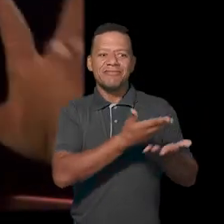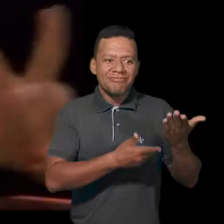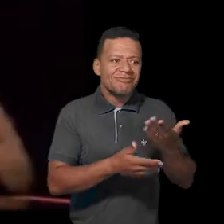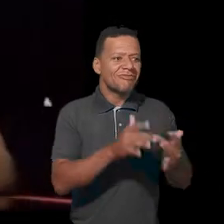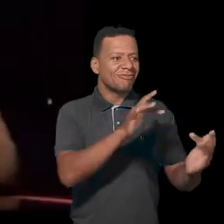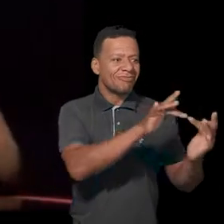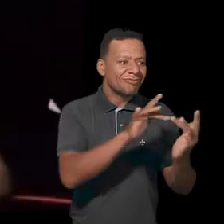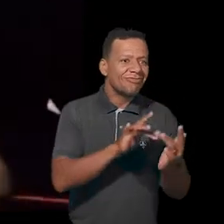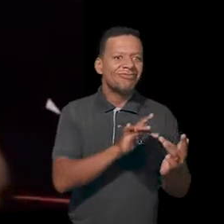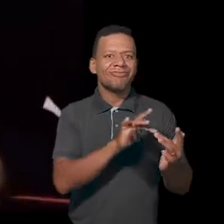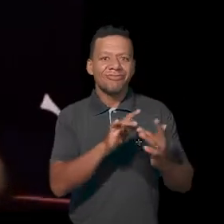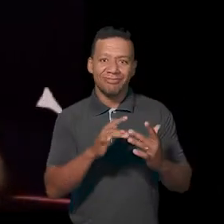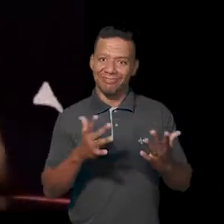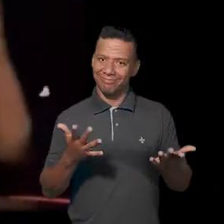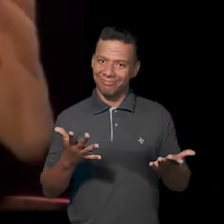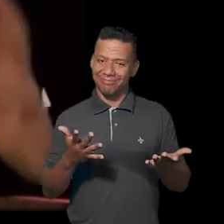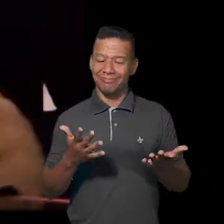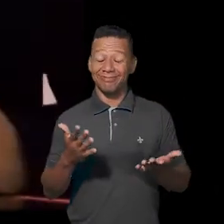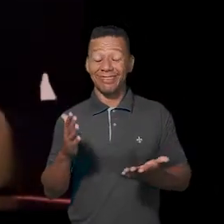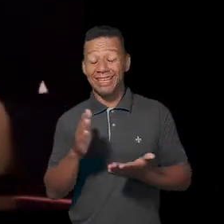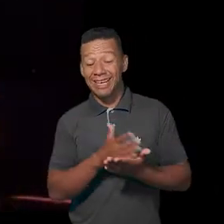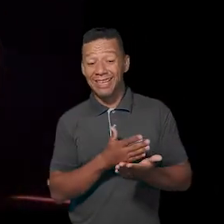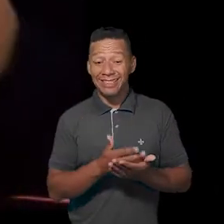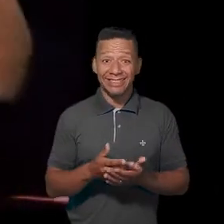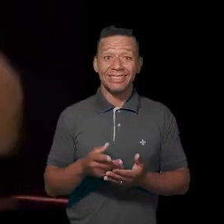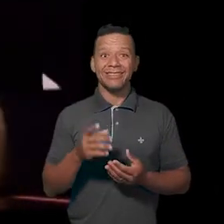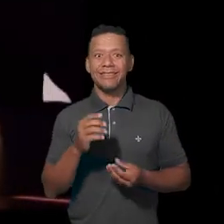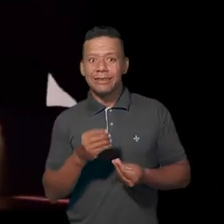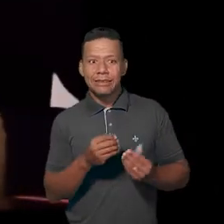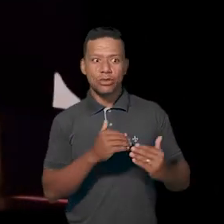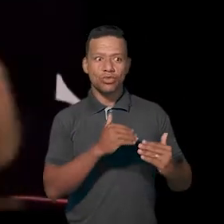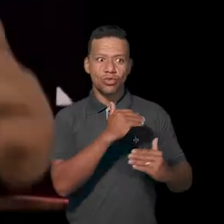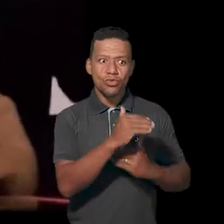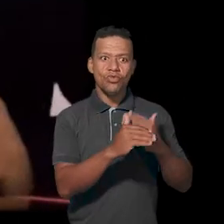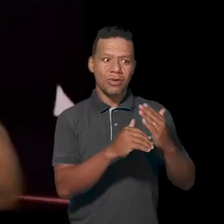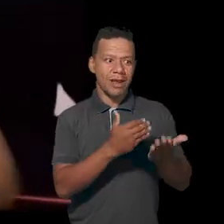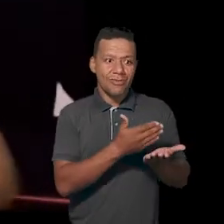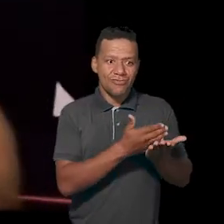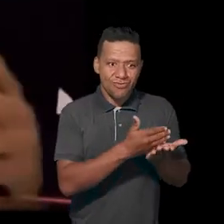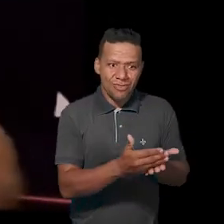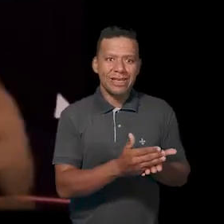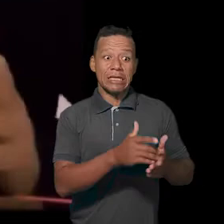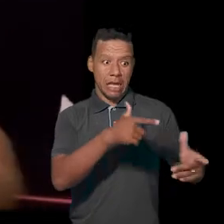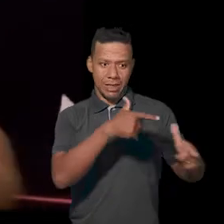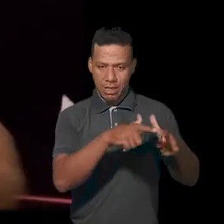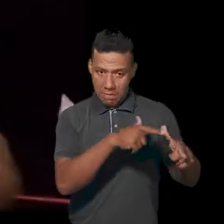que legal essas pessoas que eu conheci, acabava ficando e uma hora engrenava ali de